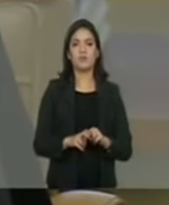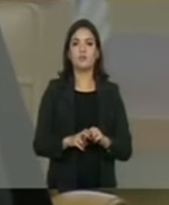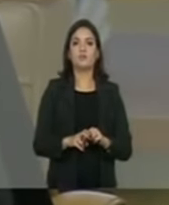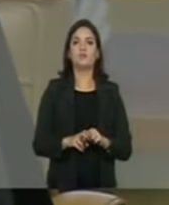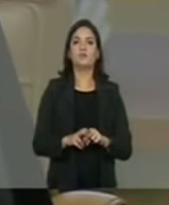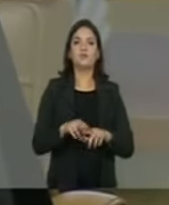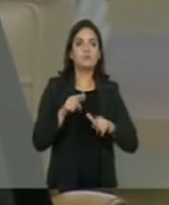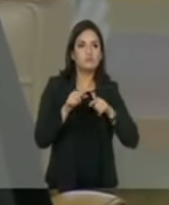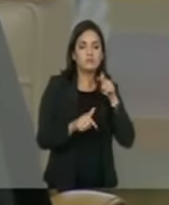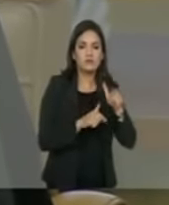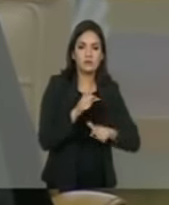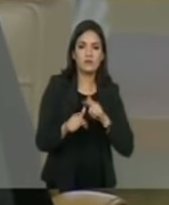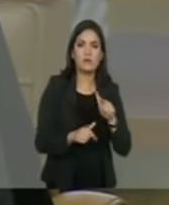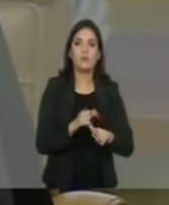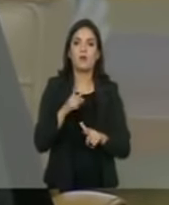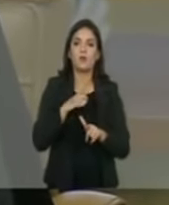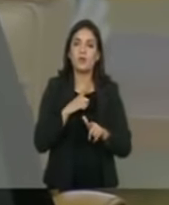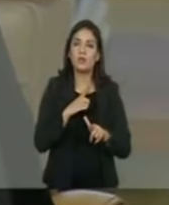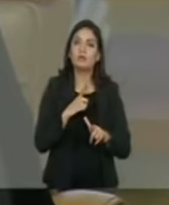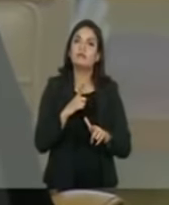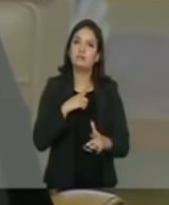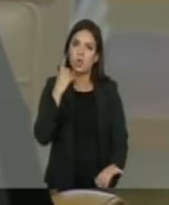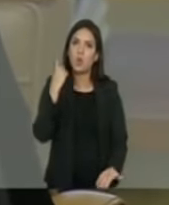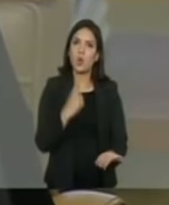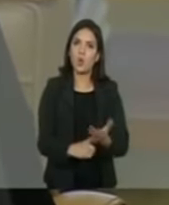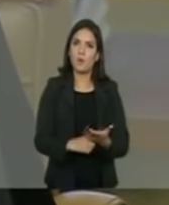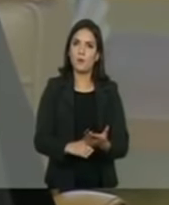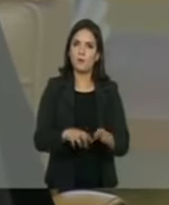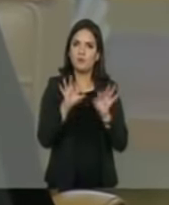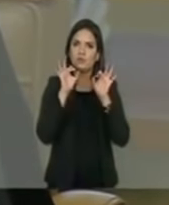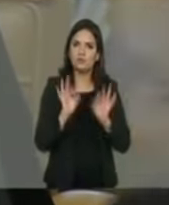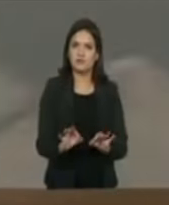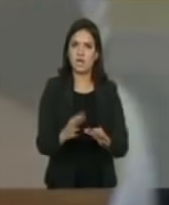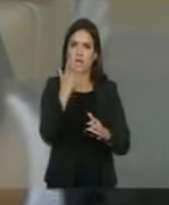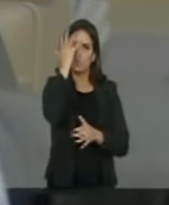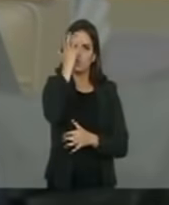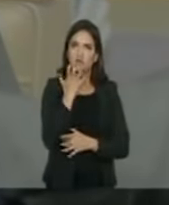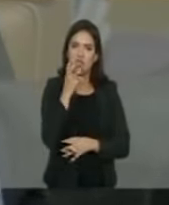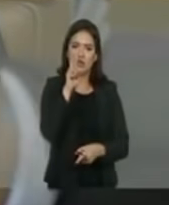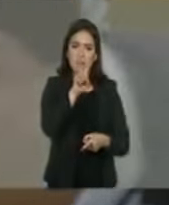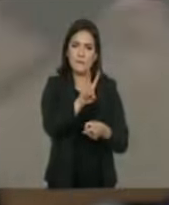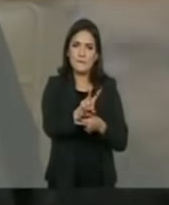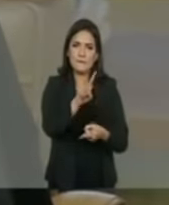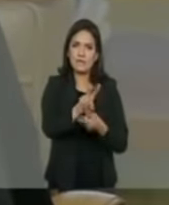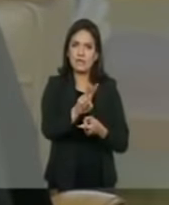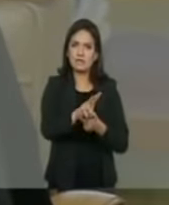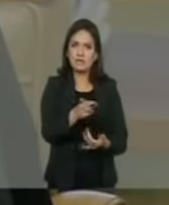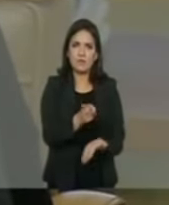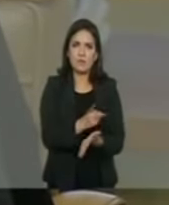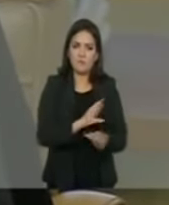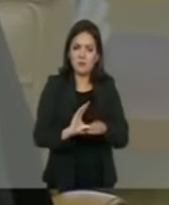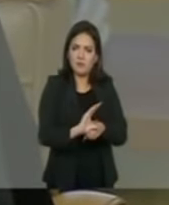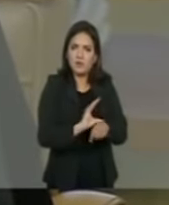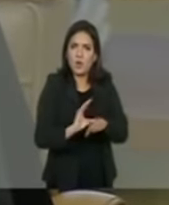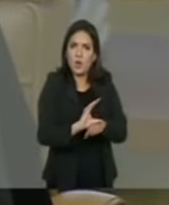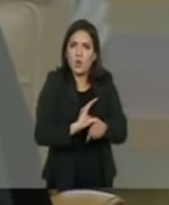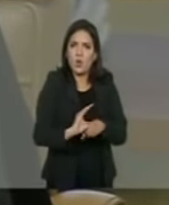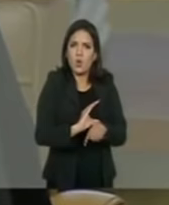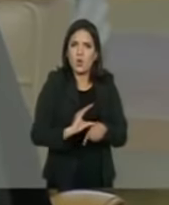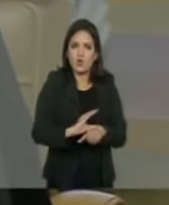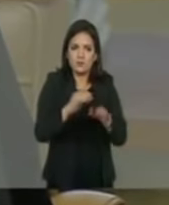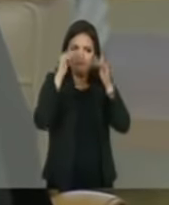funções um gag comprou lixo na preservação da inteligibilidade da constituição que nos